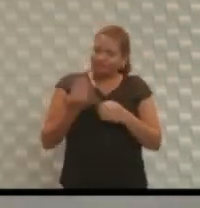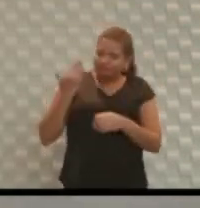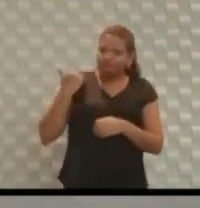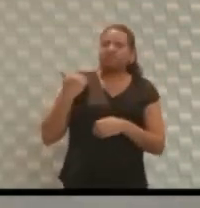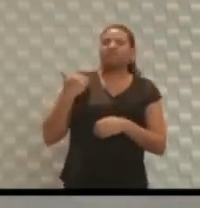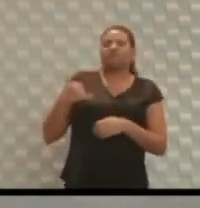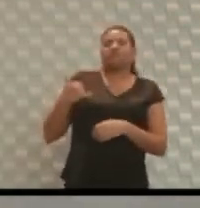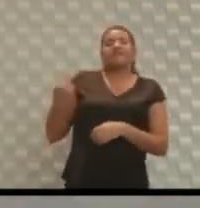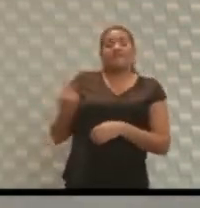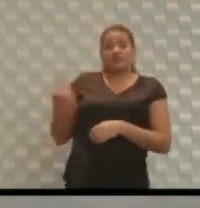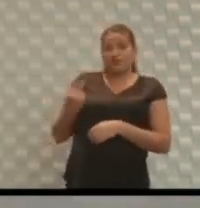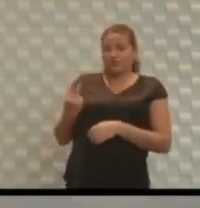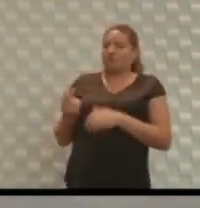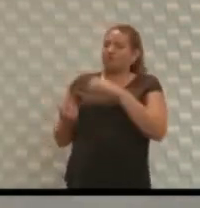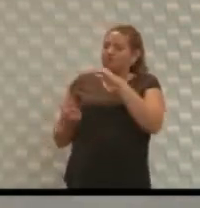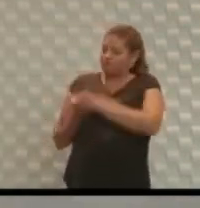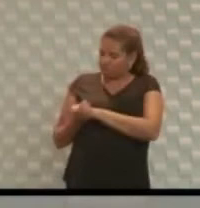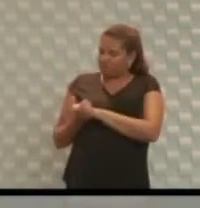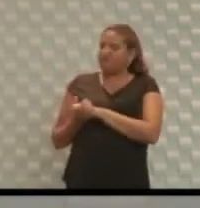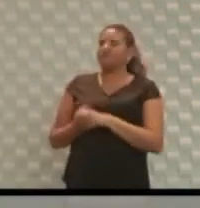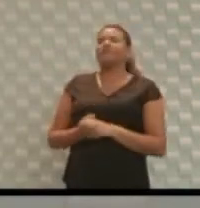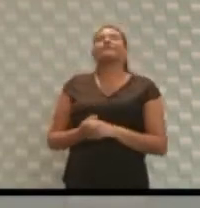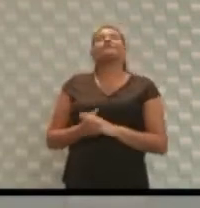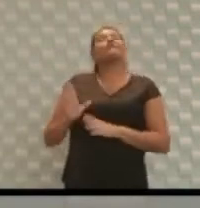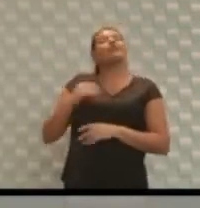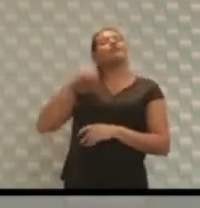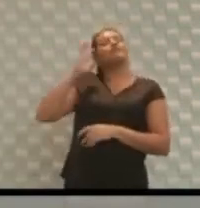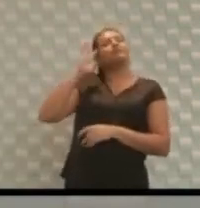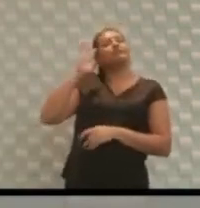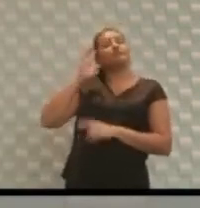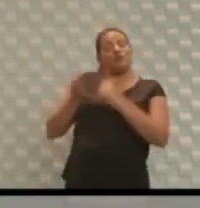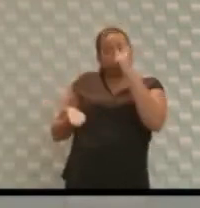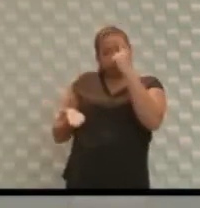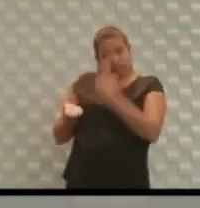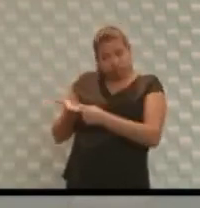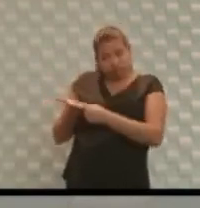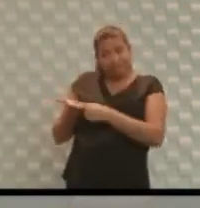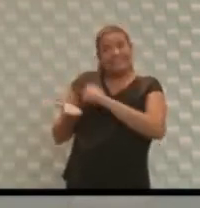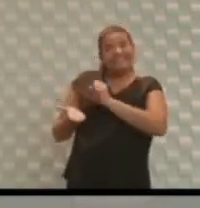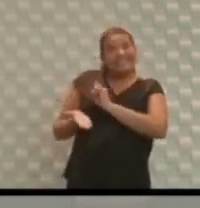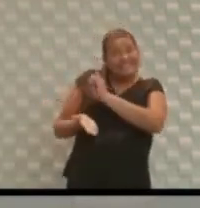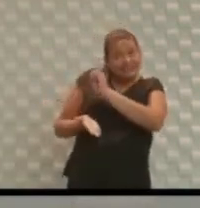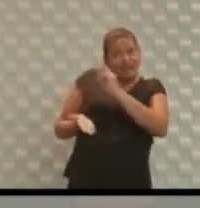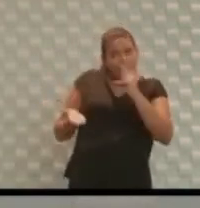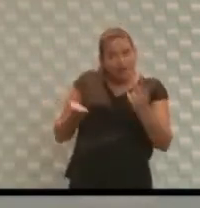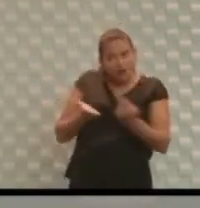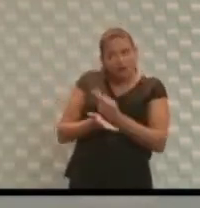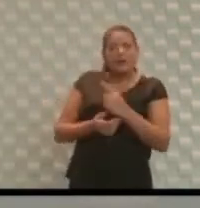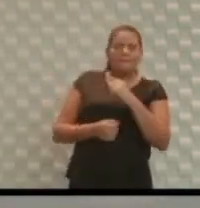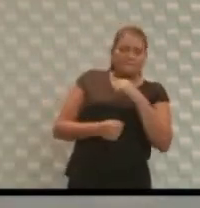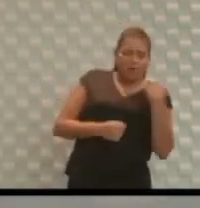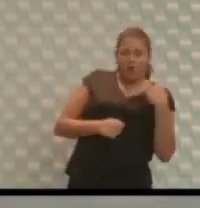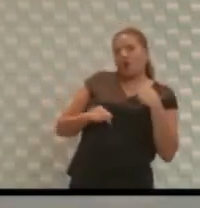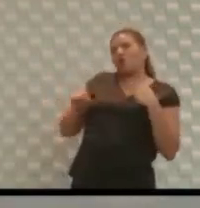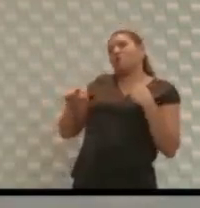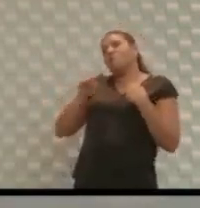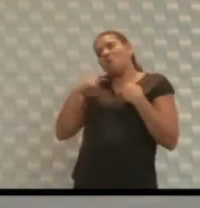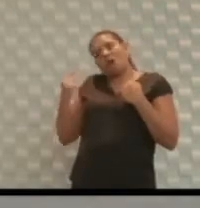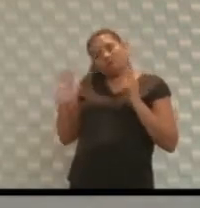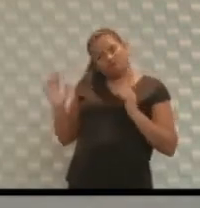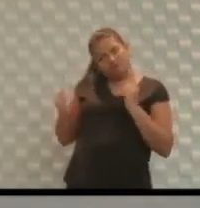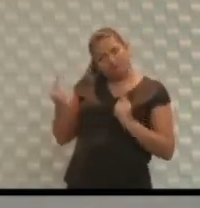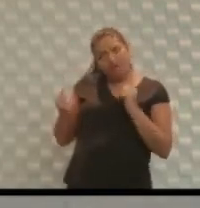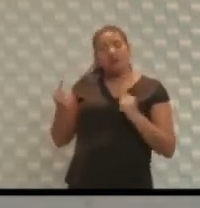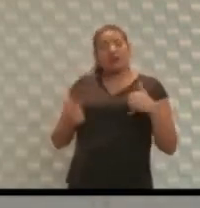Se a gente ficasse viúvo antes dos 50, podia casar. Mas se nós ficássemos viúvos depois